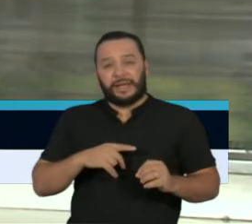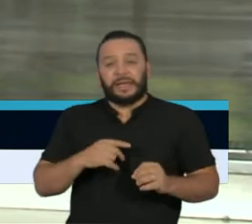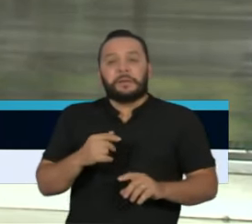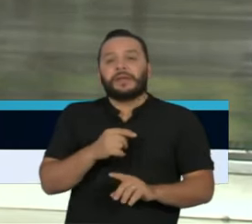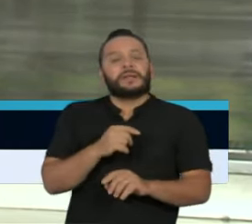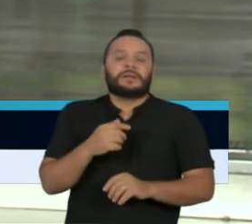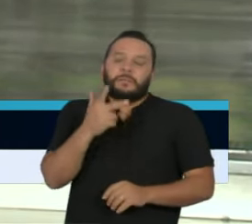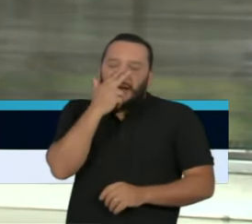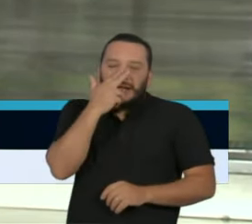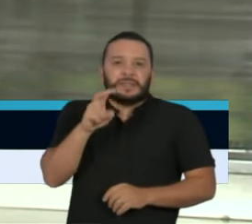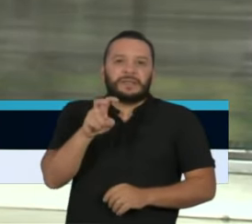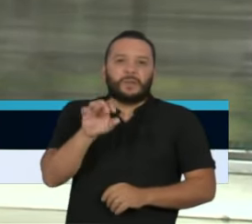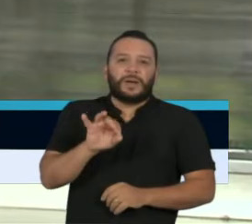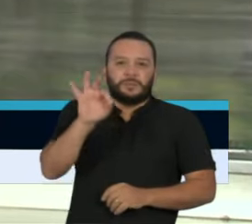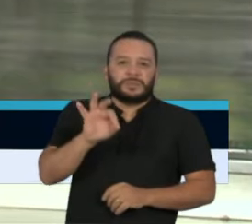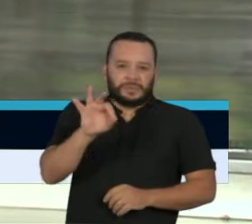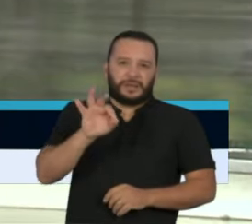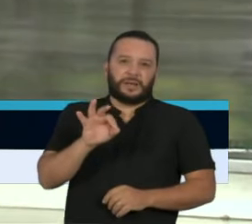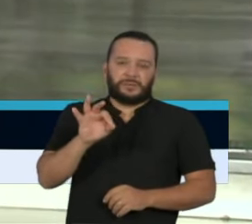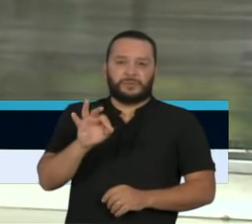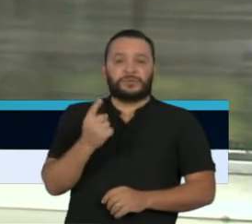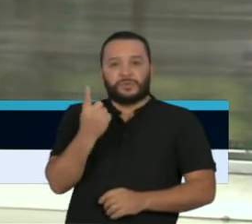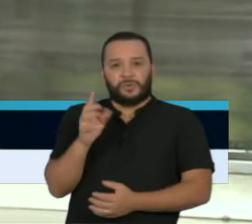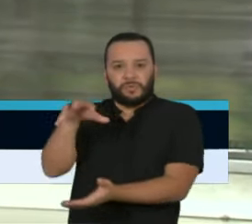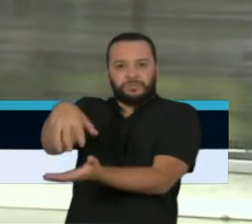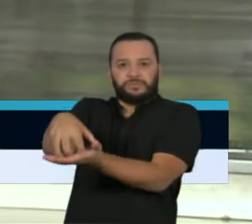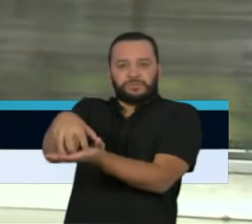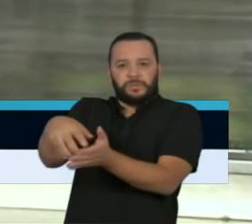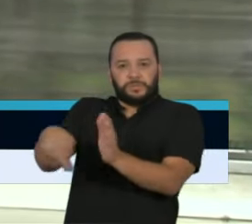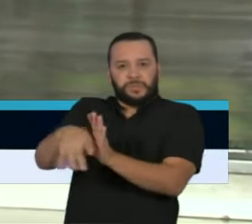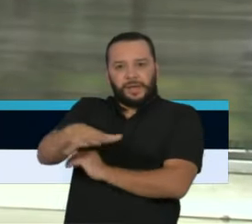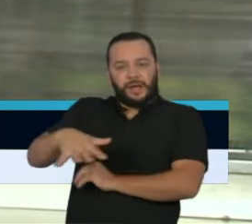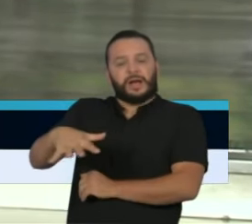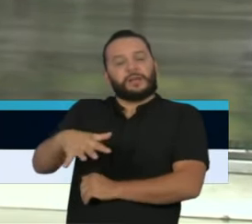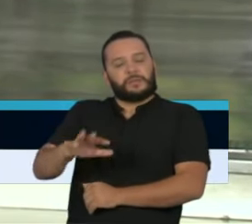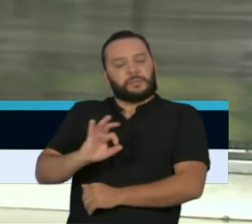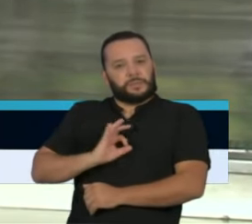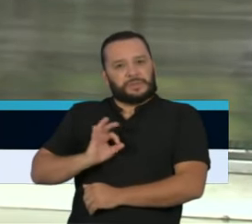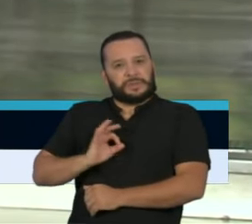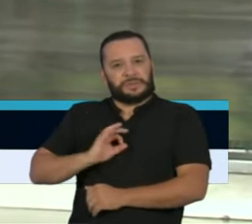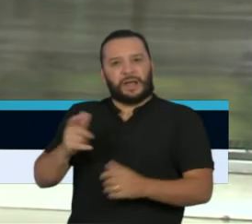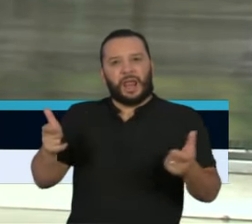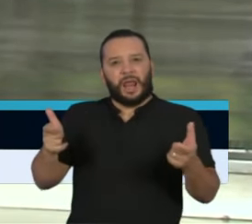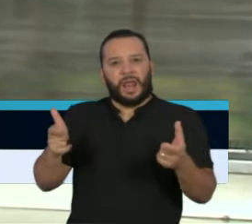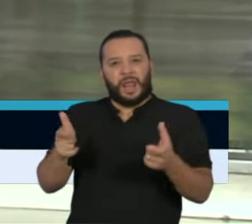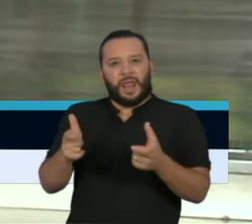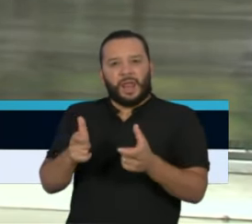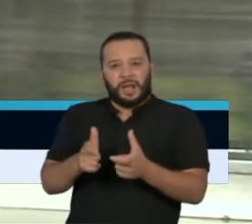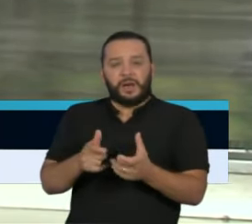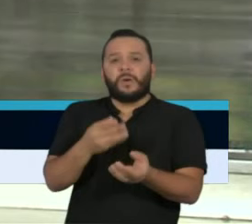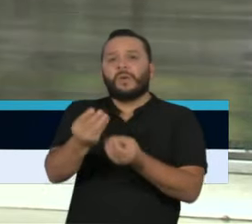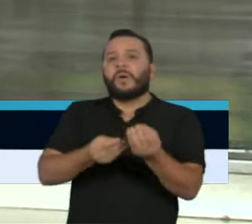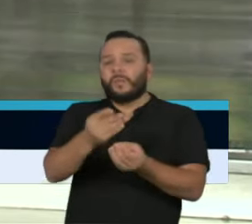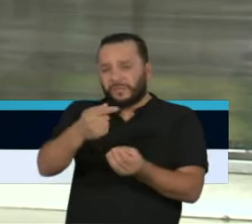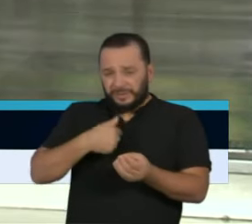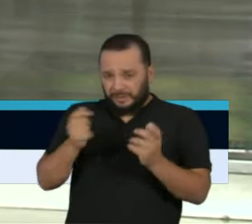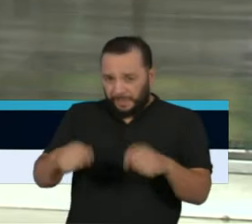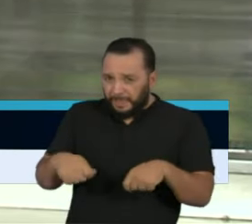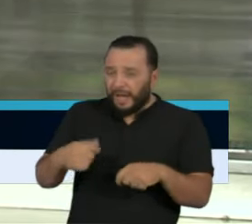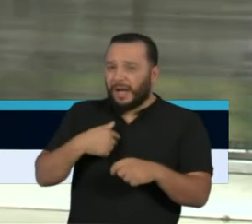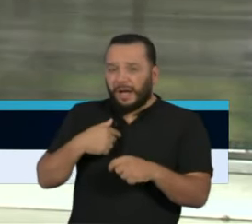a menos. Eu queria saber se o senhor tem algum planejamento em relação a isso, se o senhor cogita antecipar a formatura de policiais ainda que